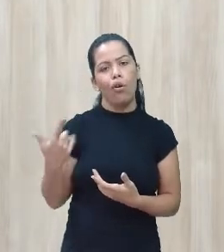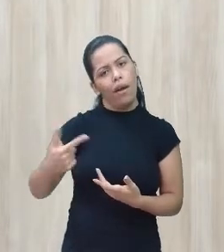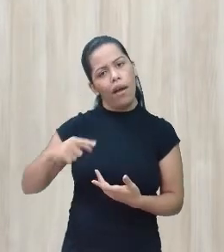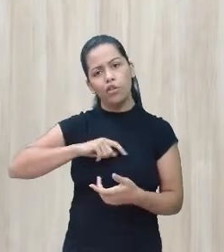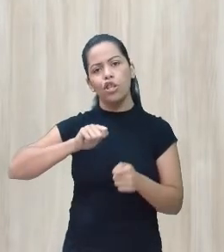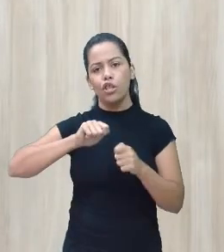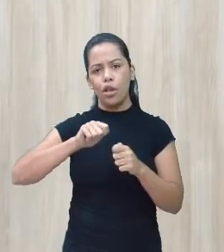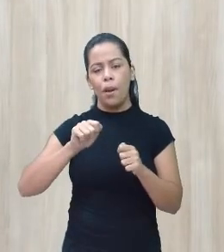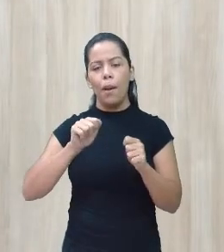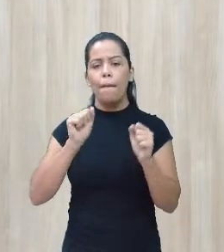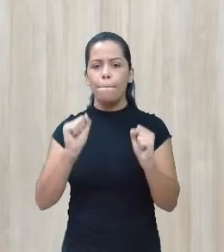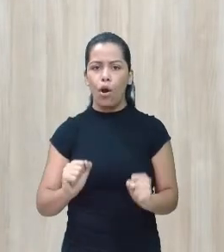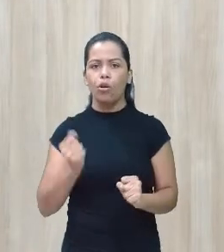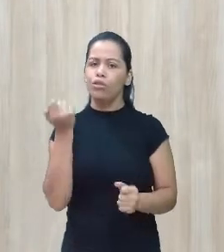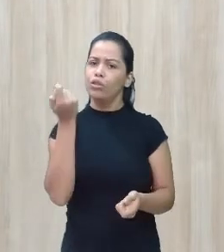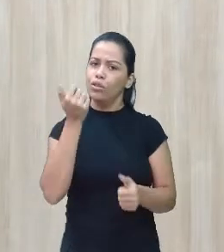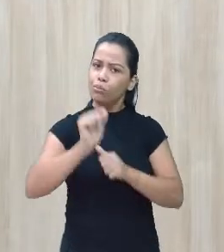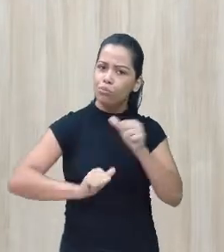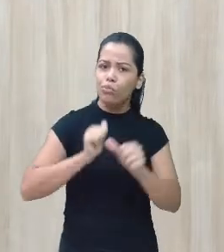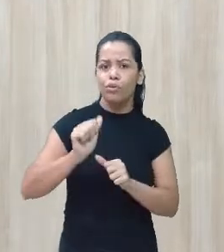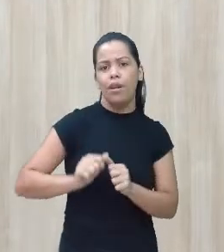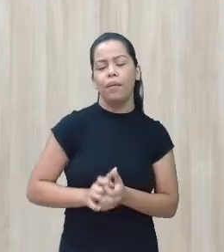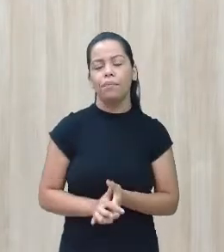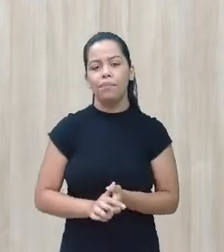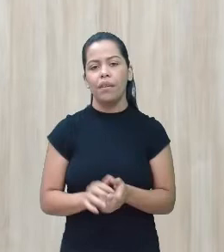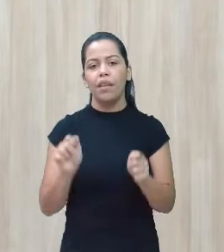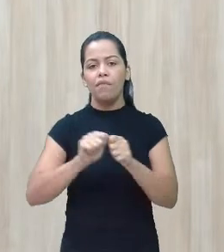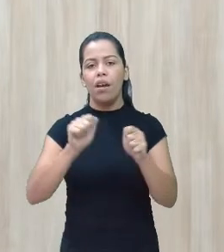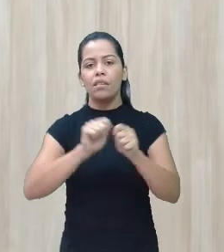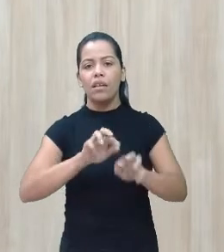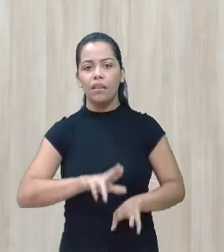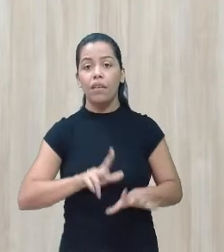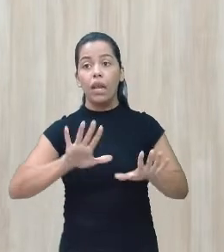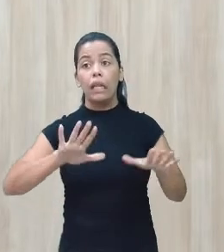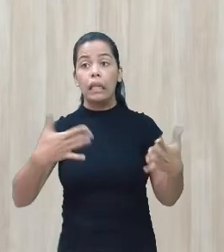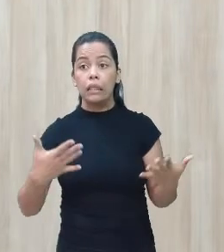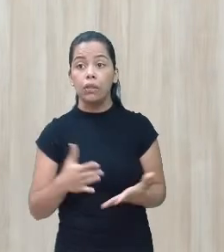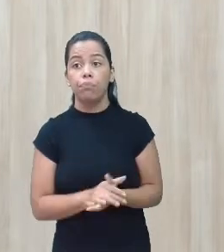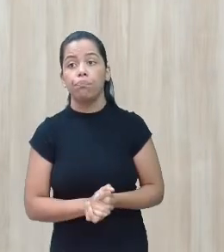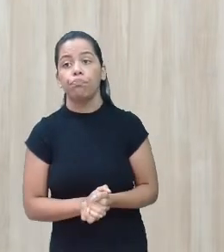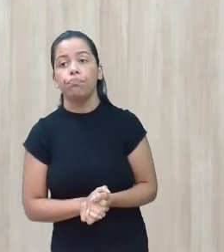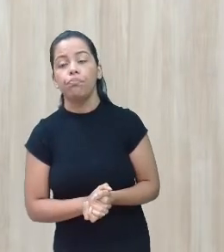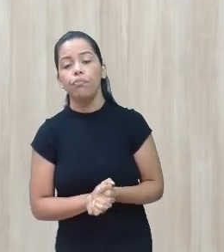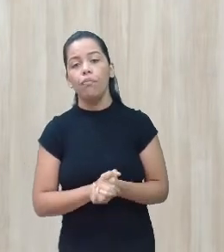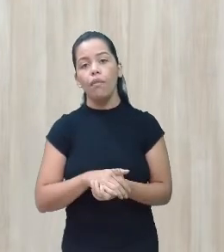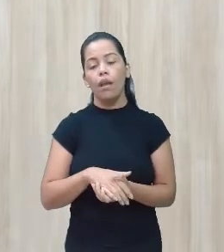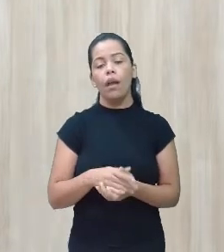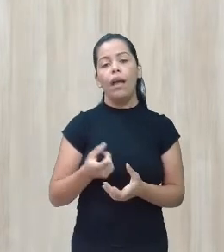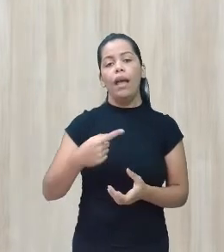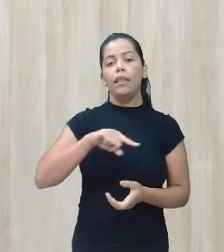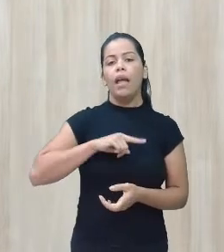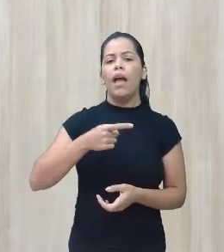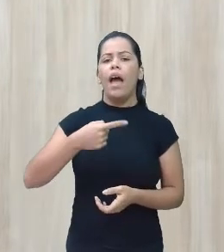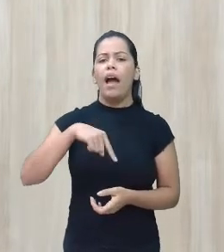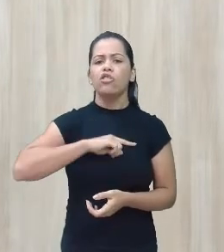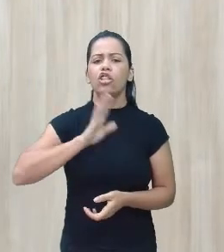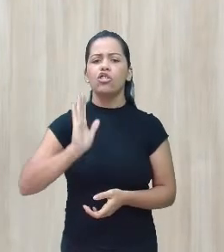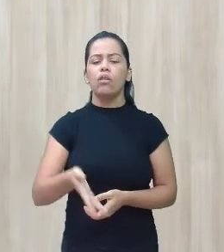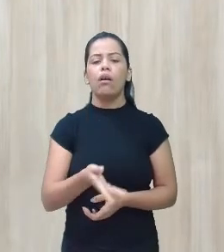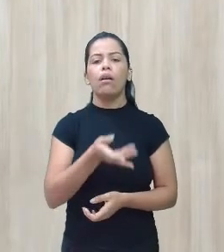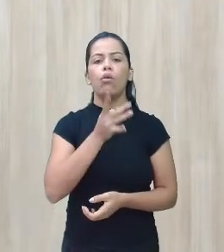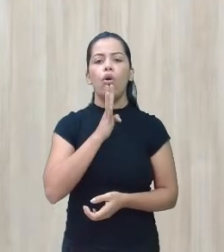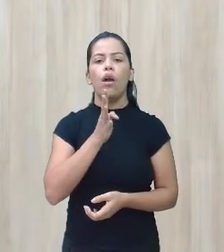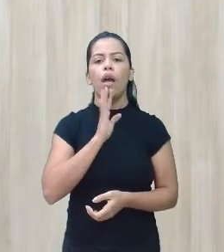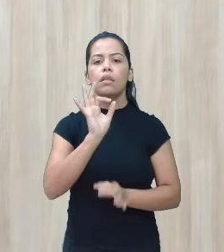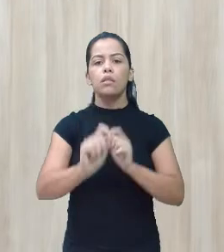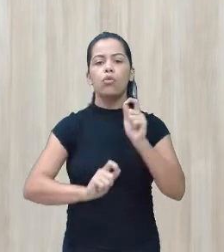Além de influencer, o que é que a gente tem? Por exemplo, a gente conhece a figura do policial, não é mesmo? Aquela pessoa que